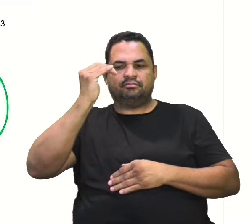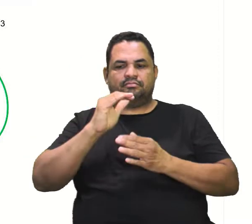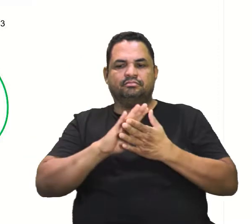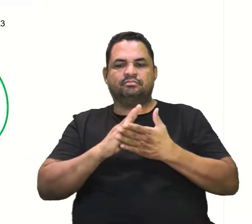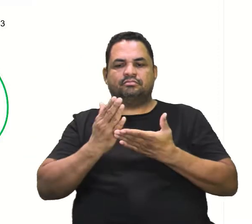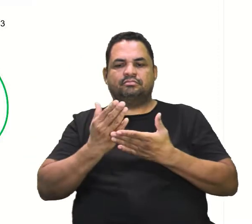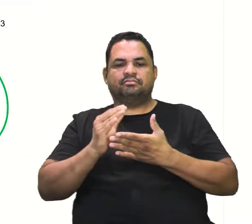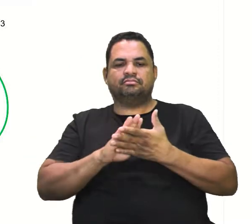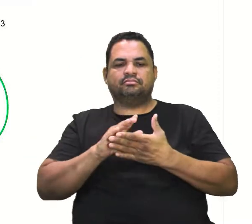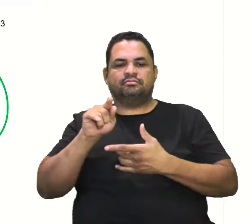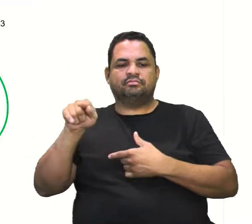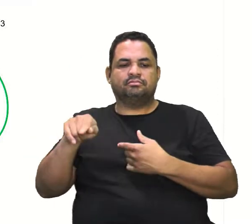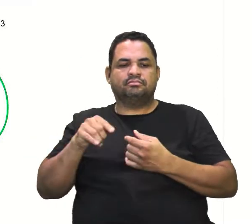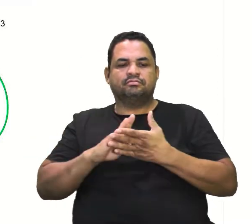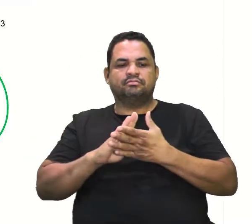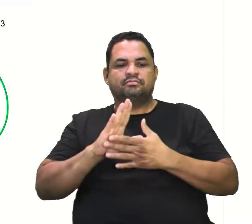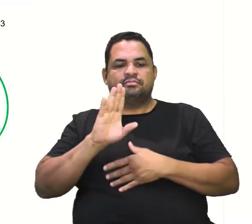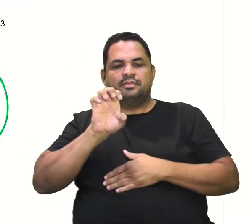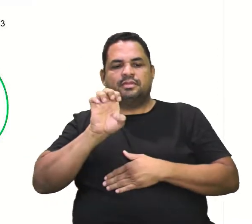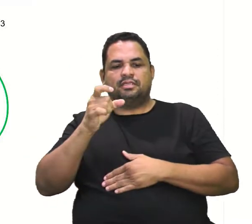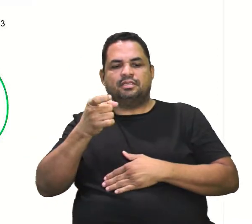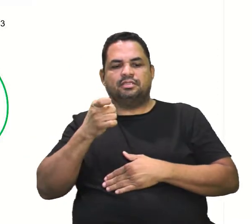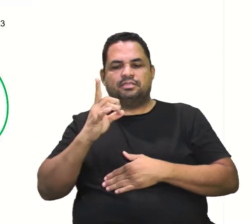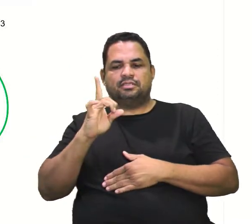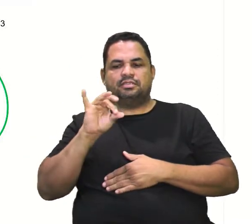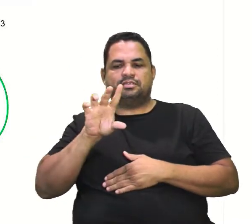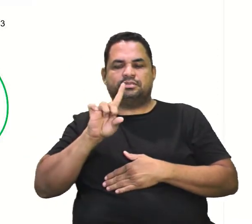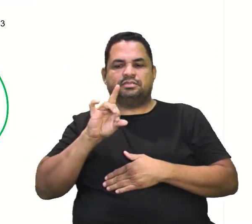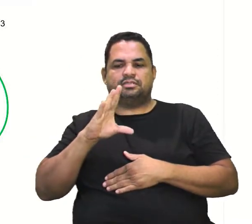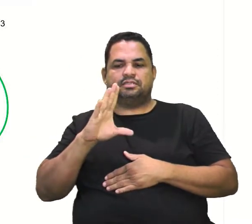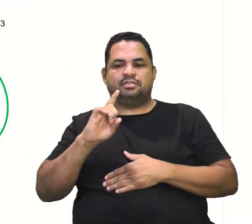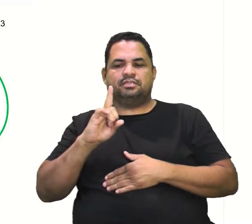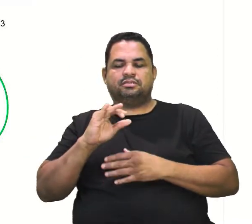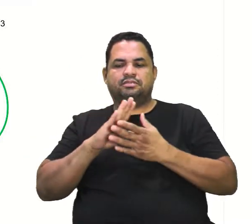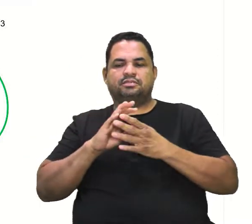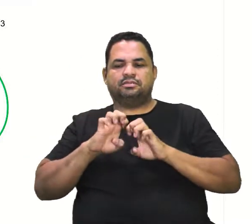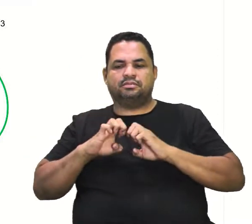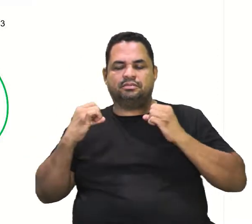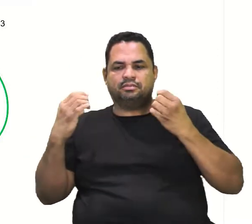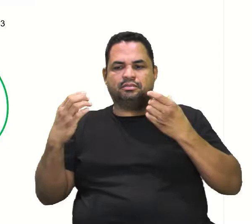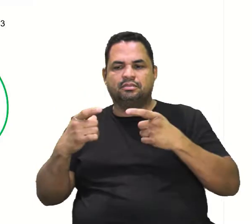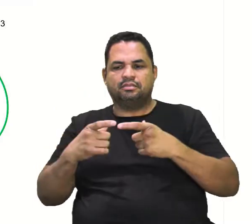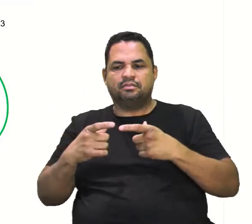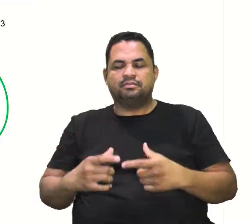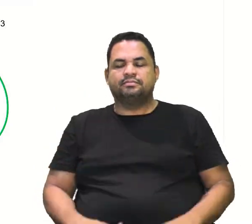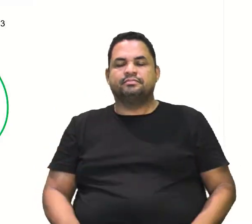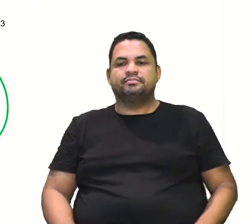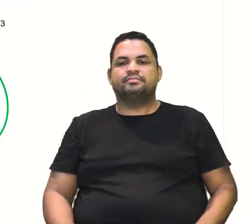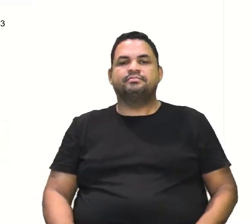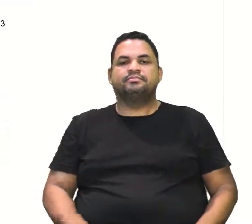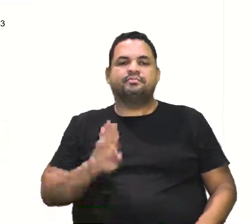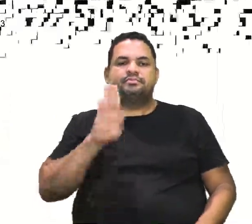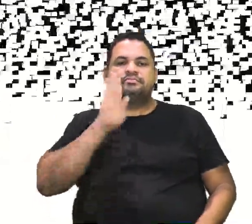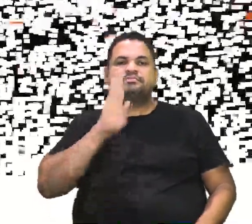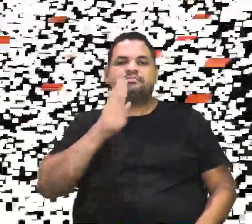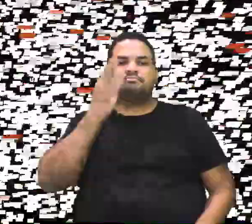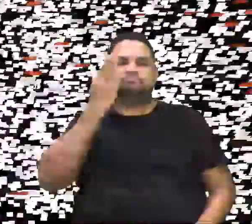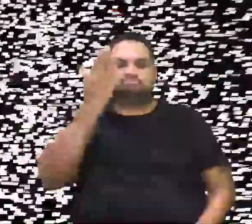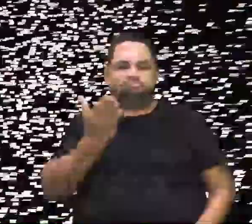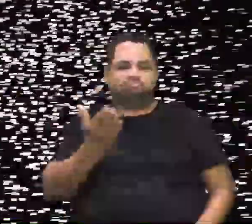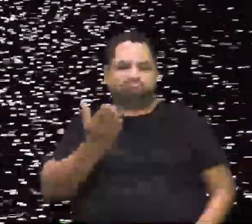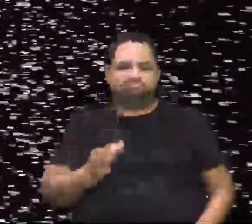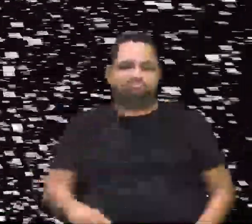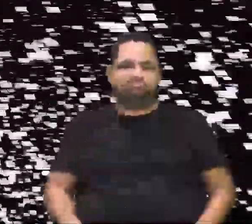a excentricidade da nossa elipse. Beleza, legal, tá? Beleza, então, sabendo